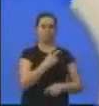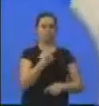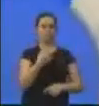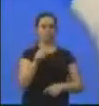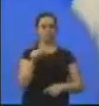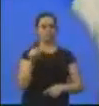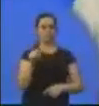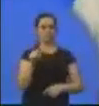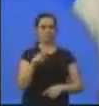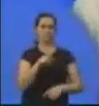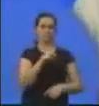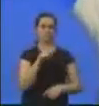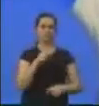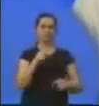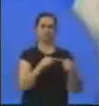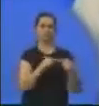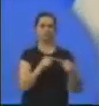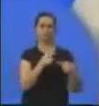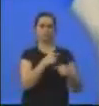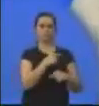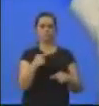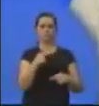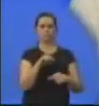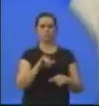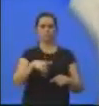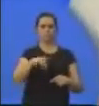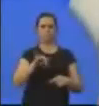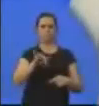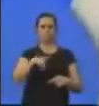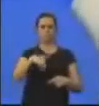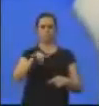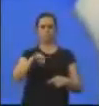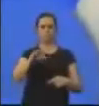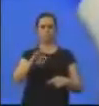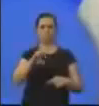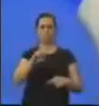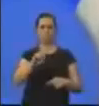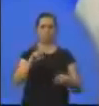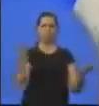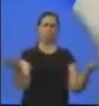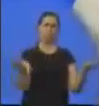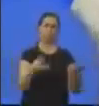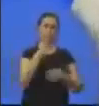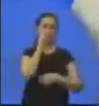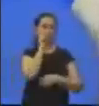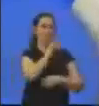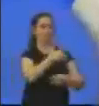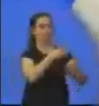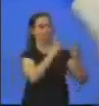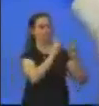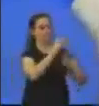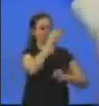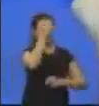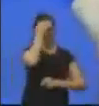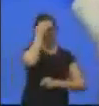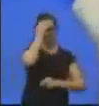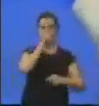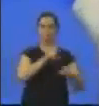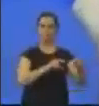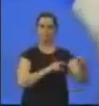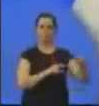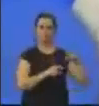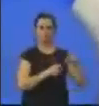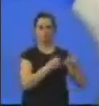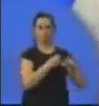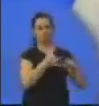x, quando x tende para menos infinito. Bom, acabamos de ver que o limite, quando x vai para menos